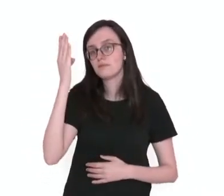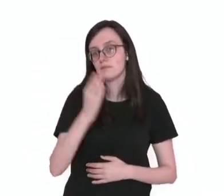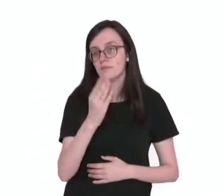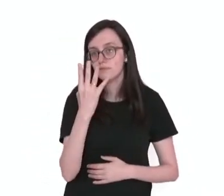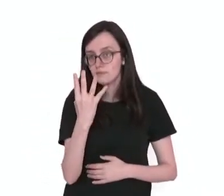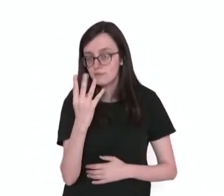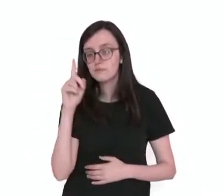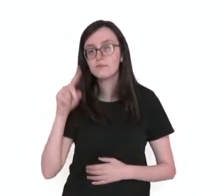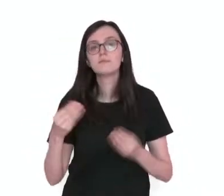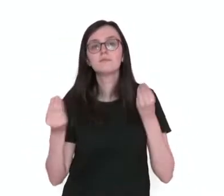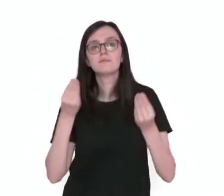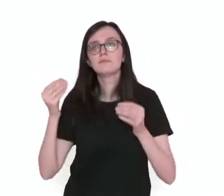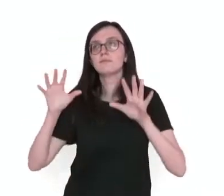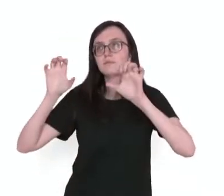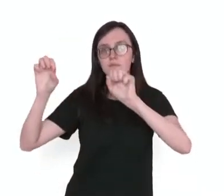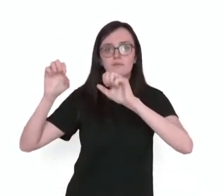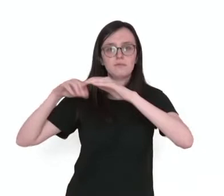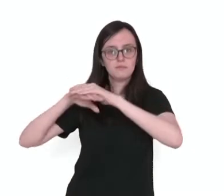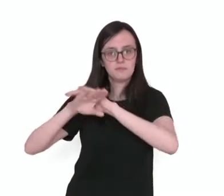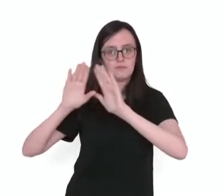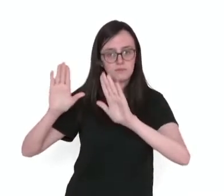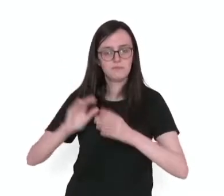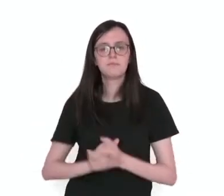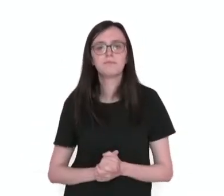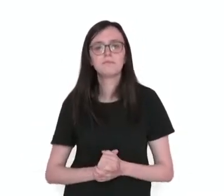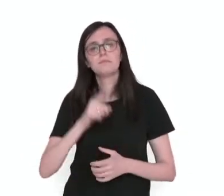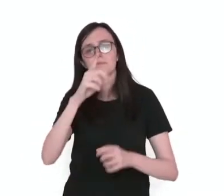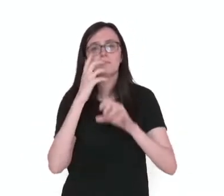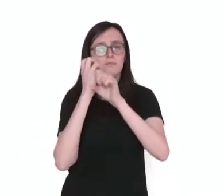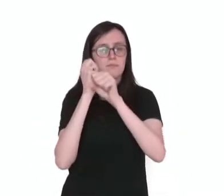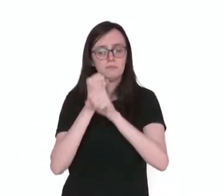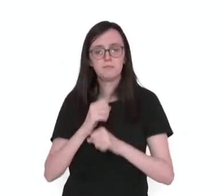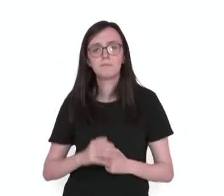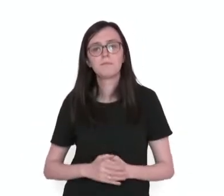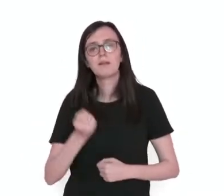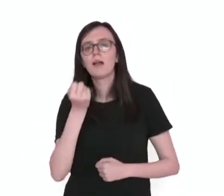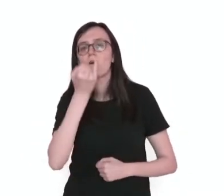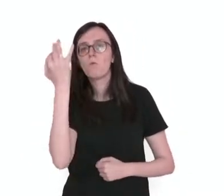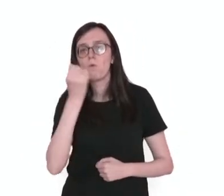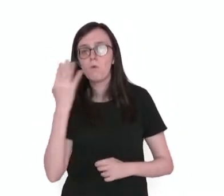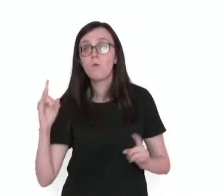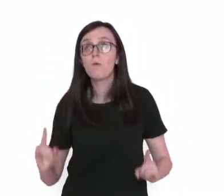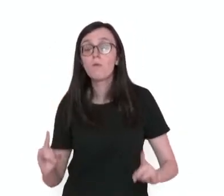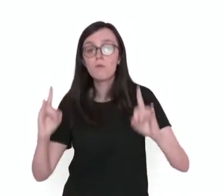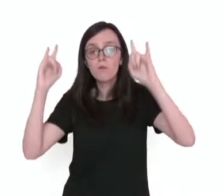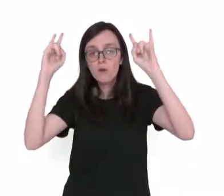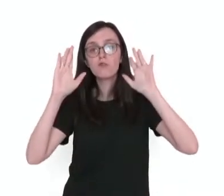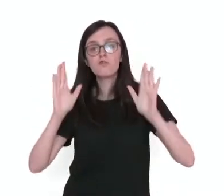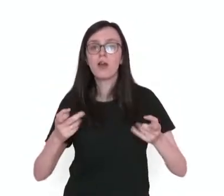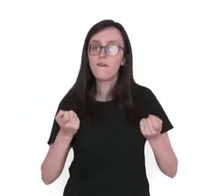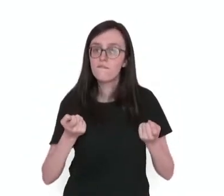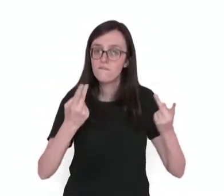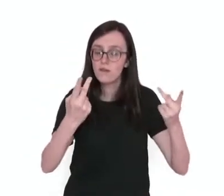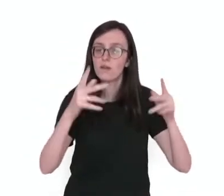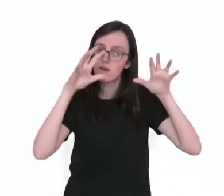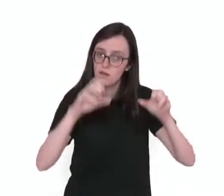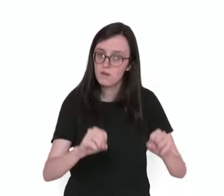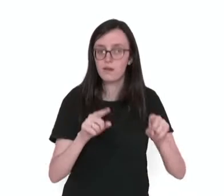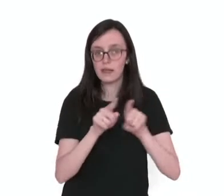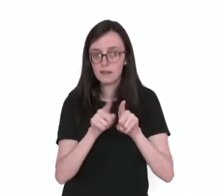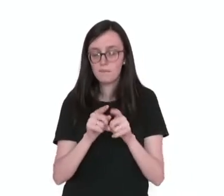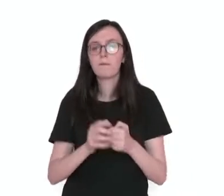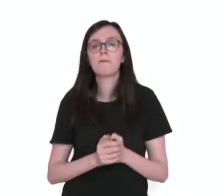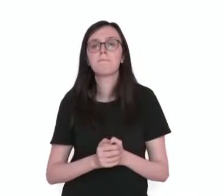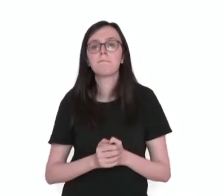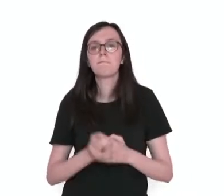foram reservados. Calcule a quantidade de apartamentos vendidos e reservados,